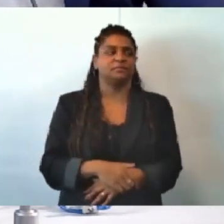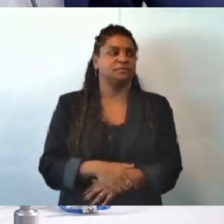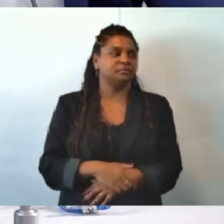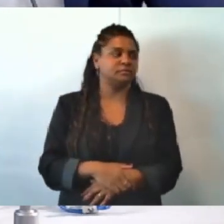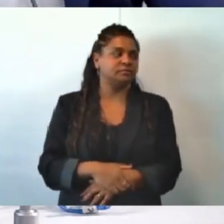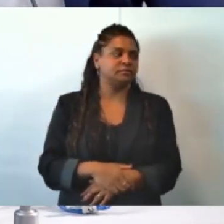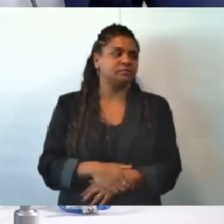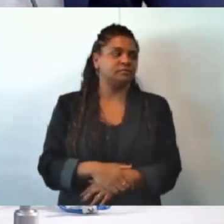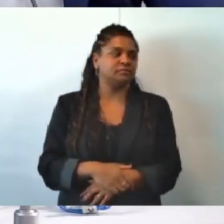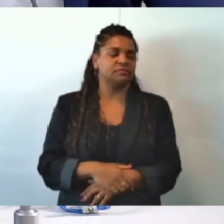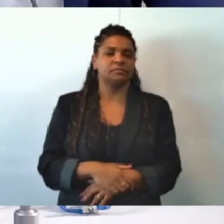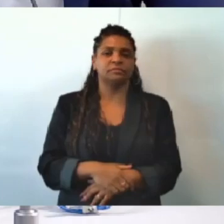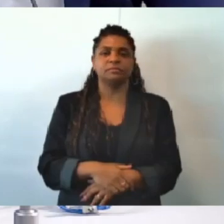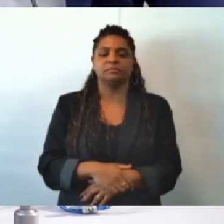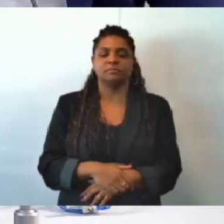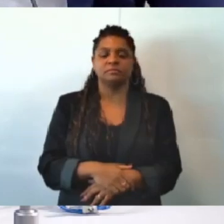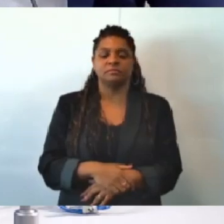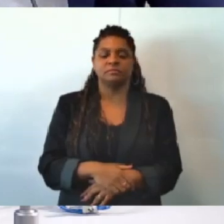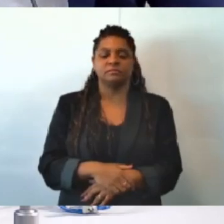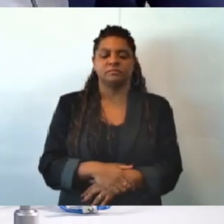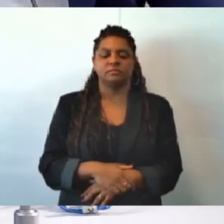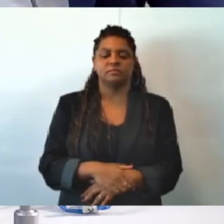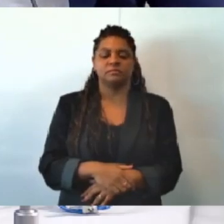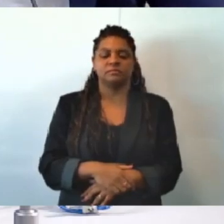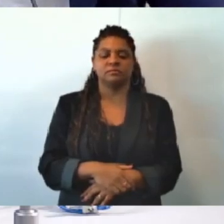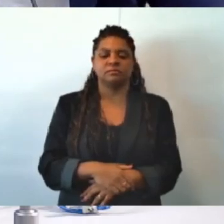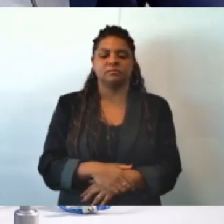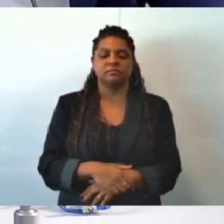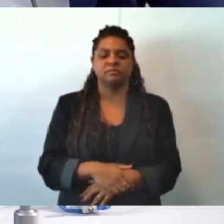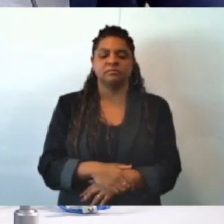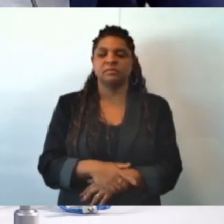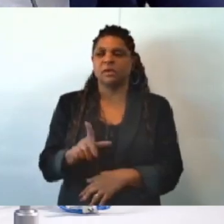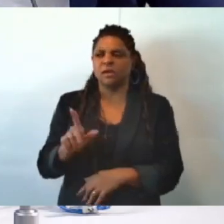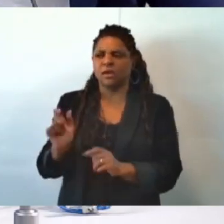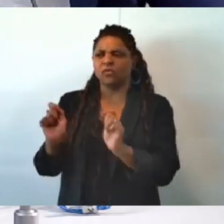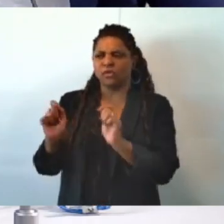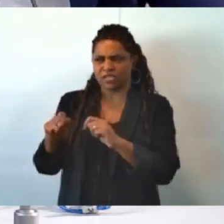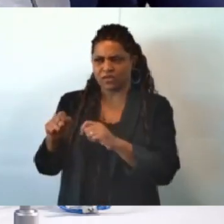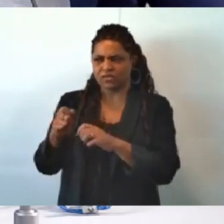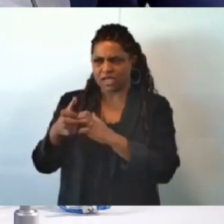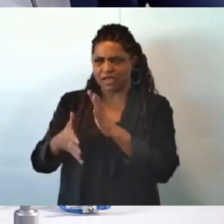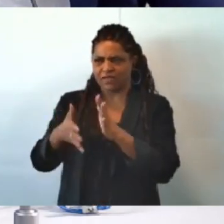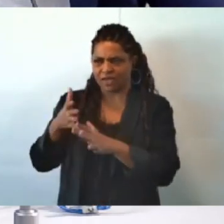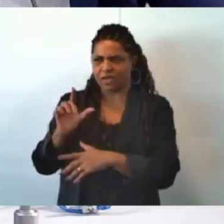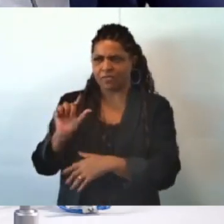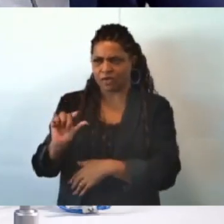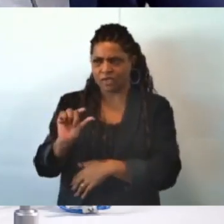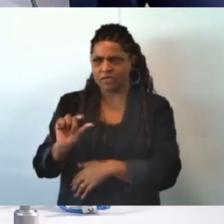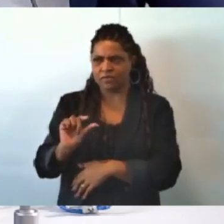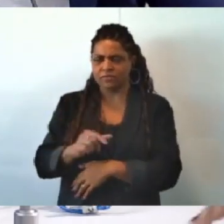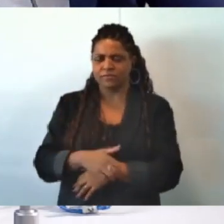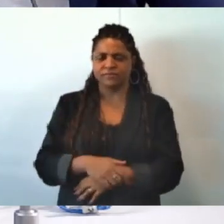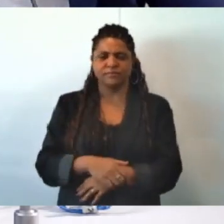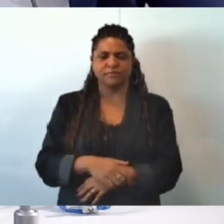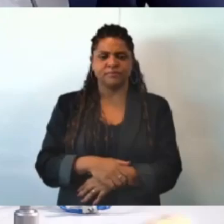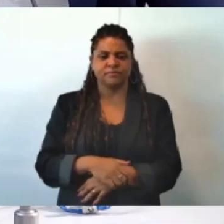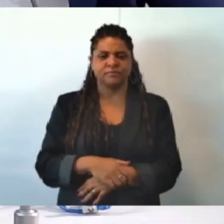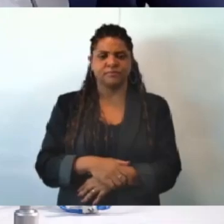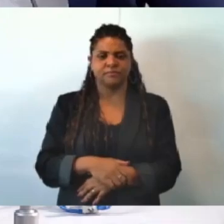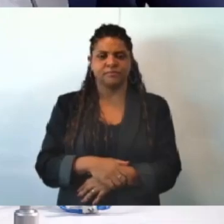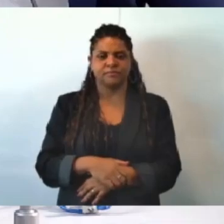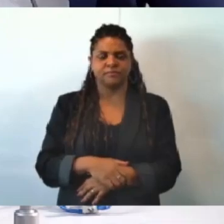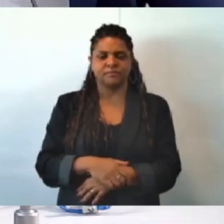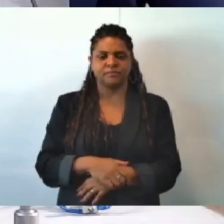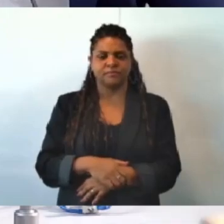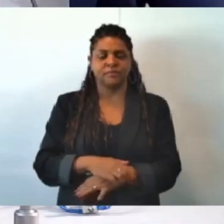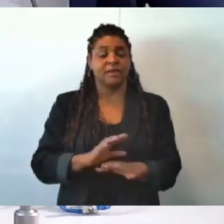Mas você consegue um pouquinho, não consegue, Jairon? Vamos extrair um pouquinho de você aí. Se esforça. Eu tô, me apego muito à questão de